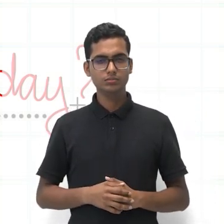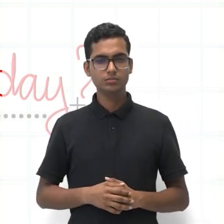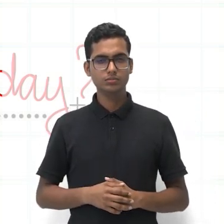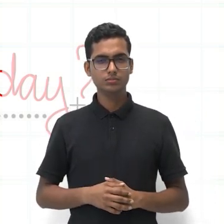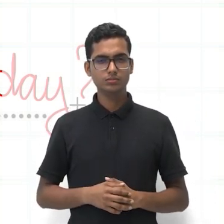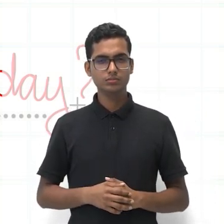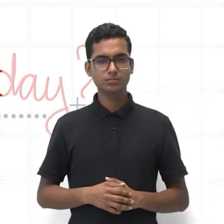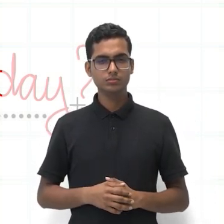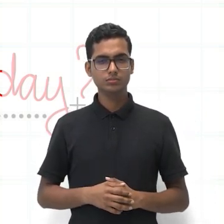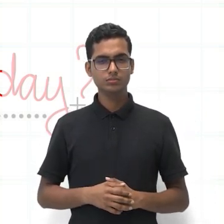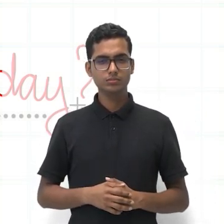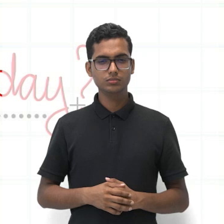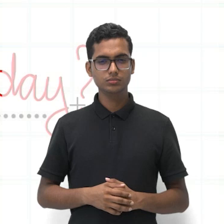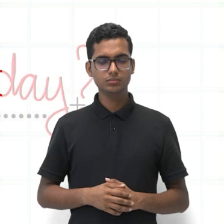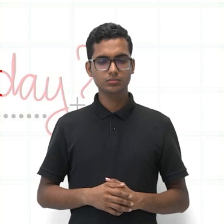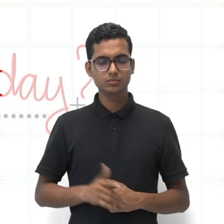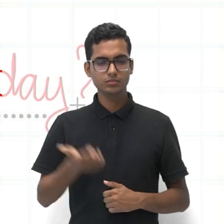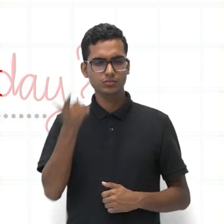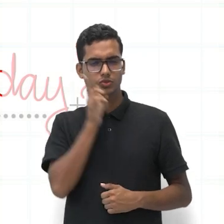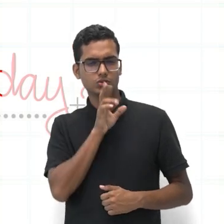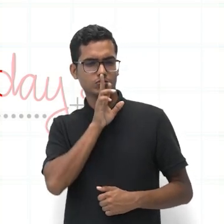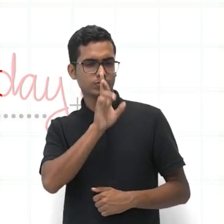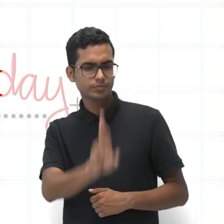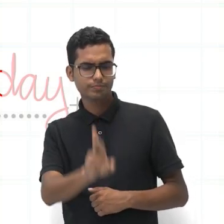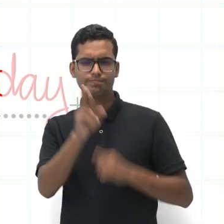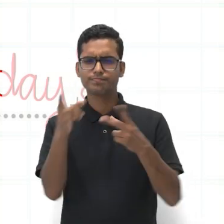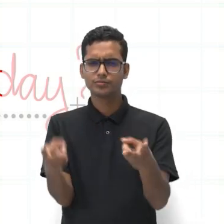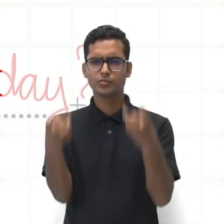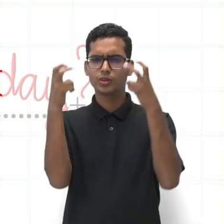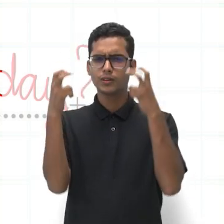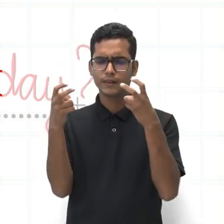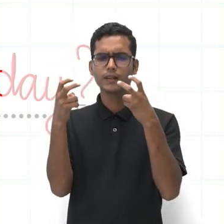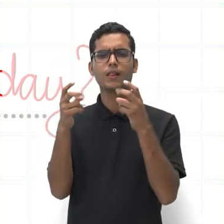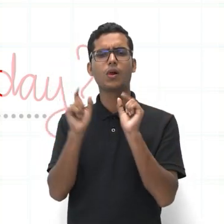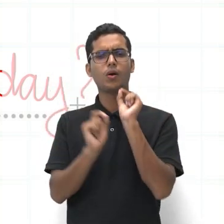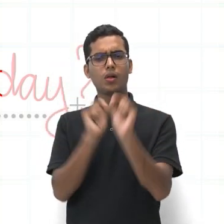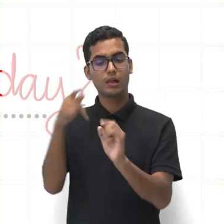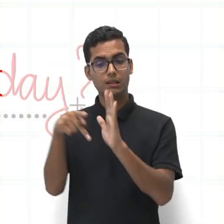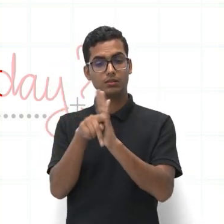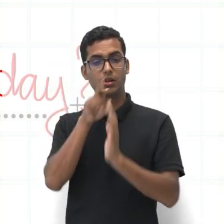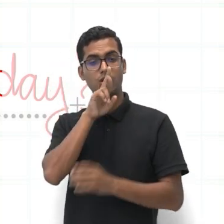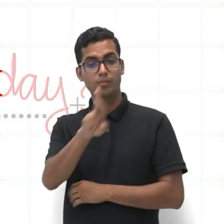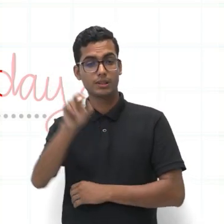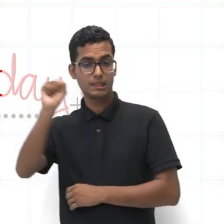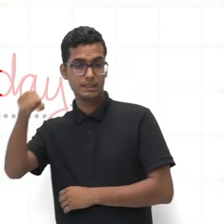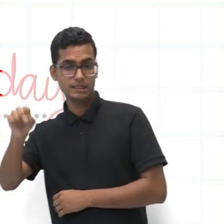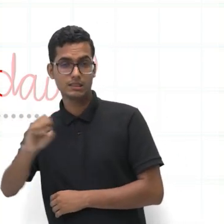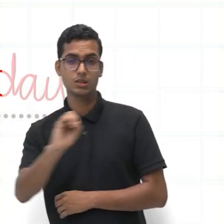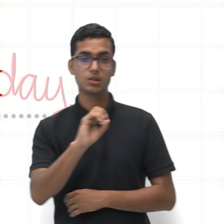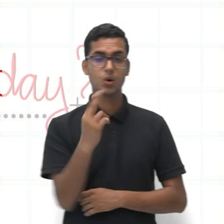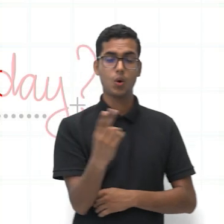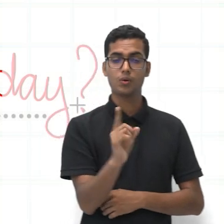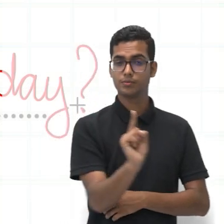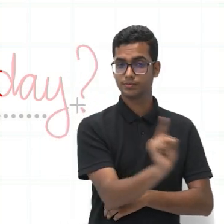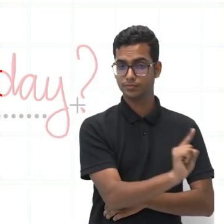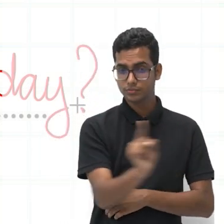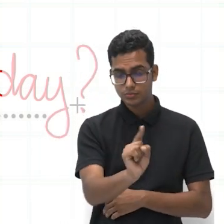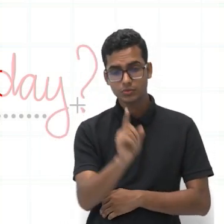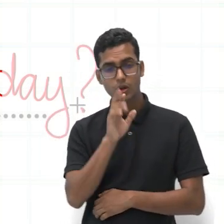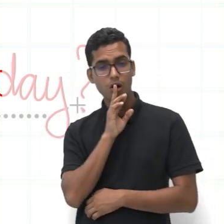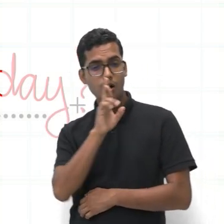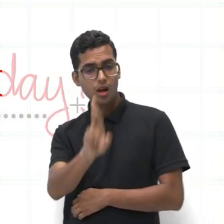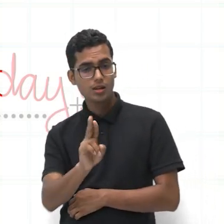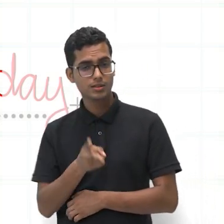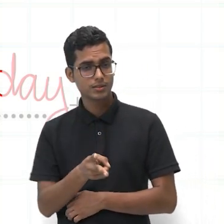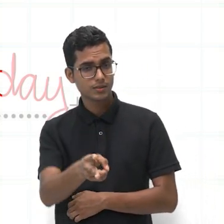day? Para responder, percebam que eu não vou dizer sim ou não, tá? Por isso que eu disse que aqui são respostas